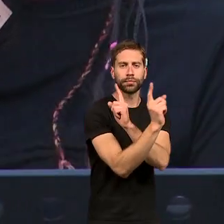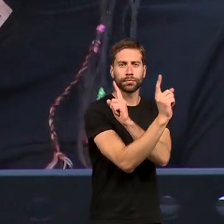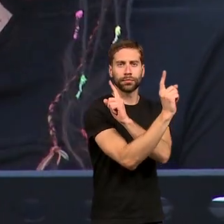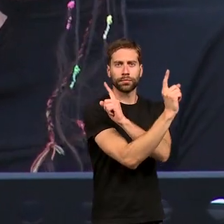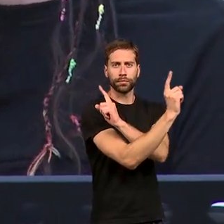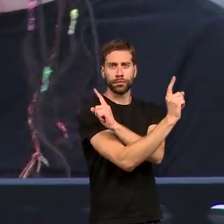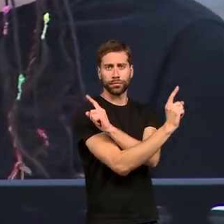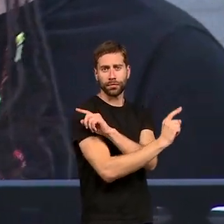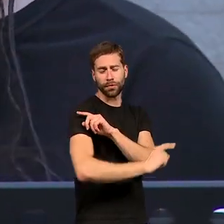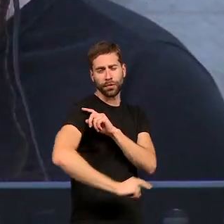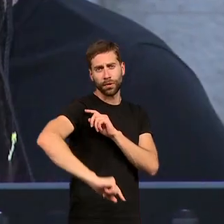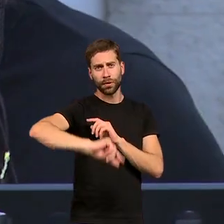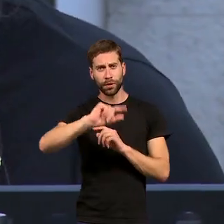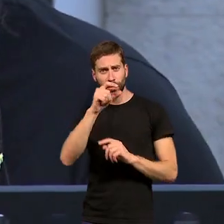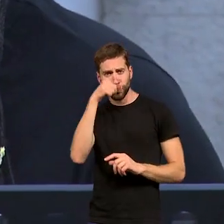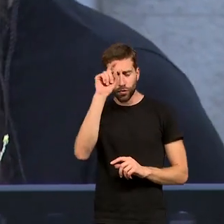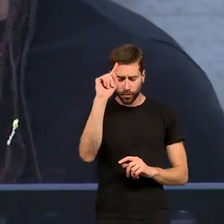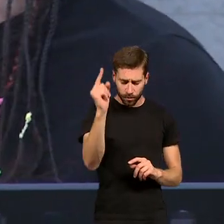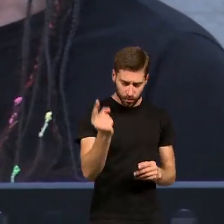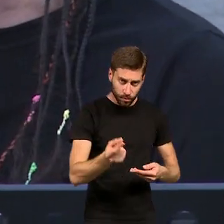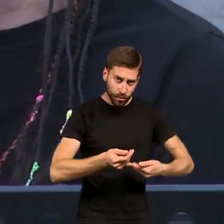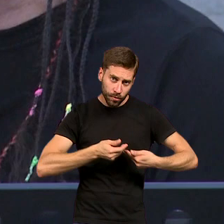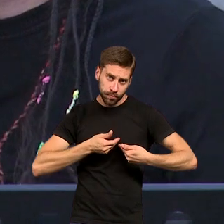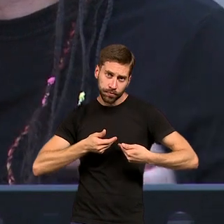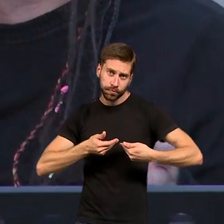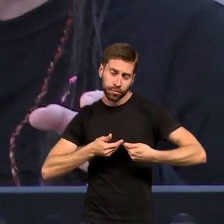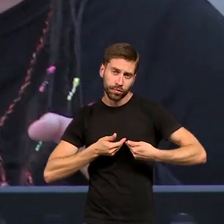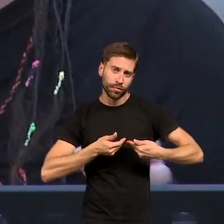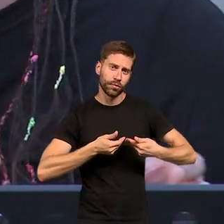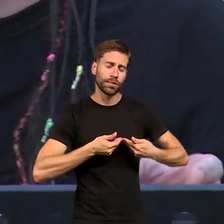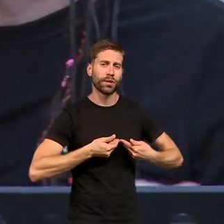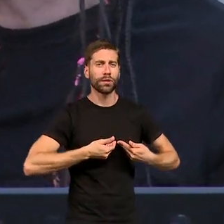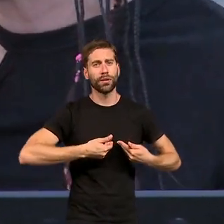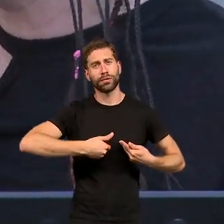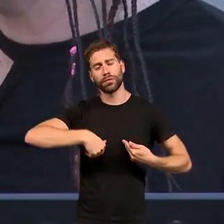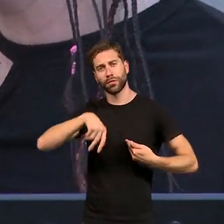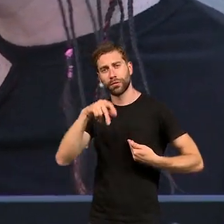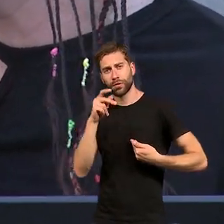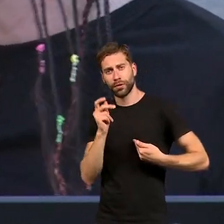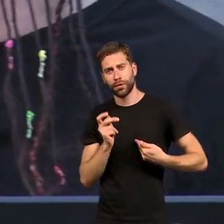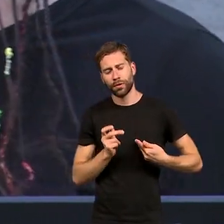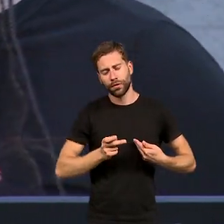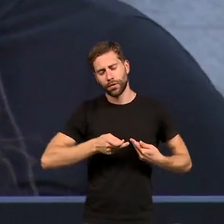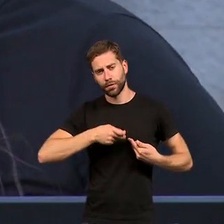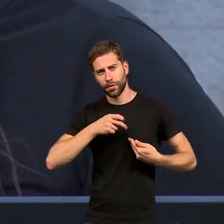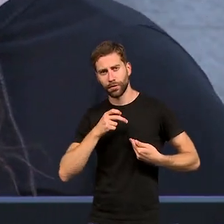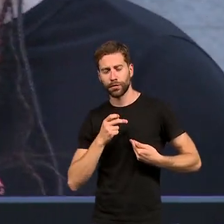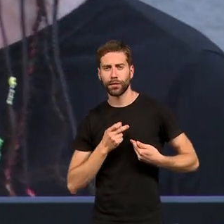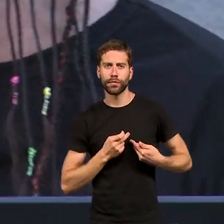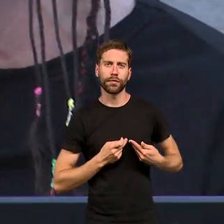e um auxílio ao coração, sítio, colo para ficar e deixo em